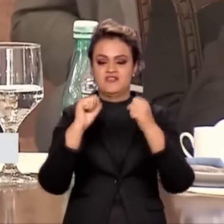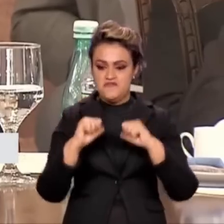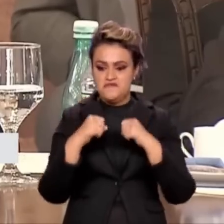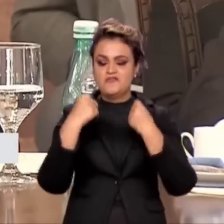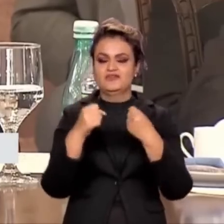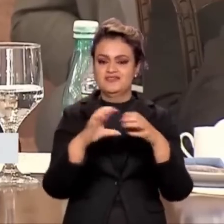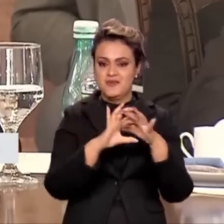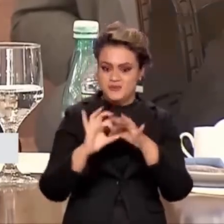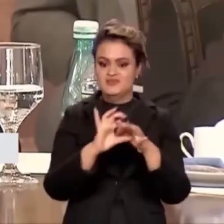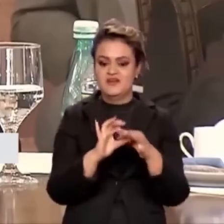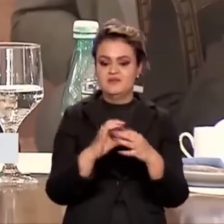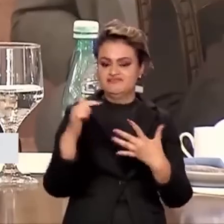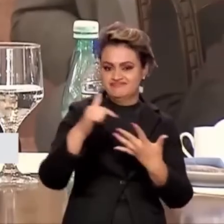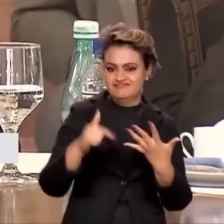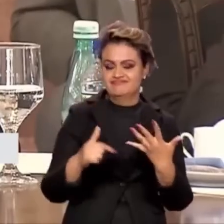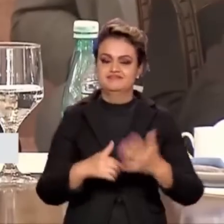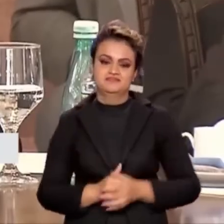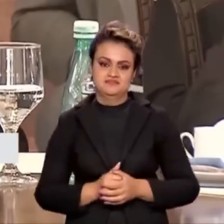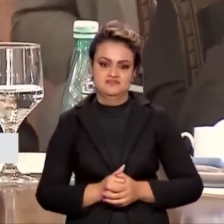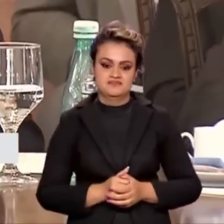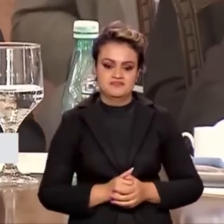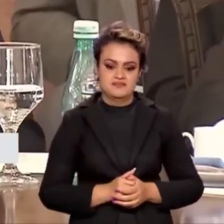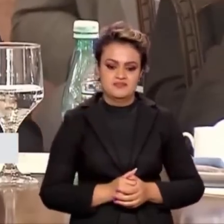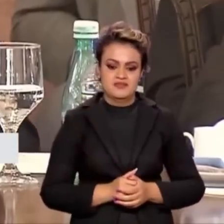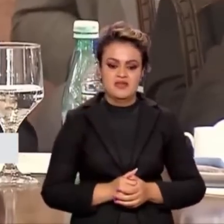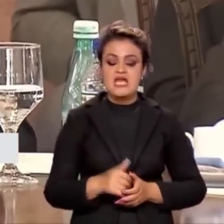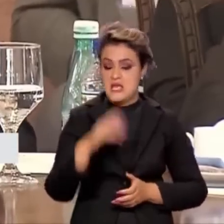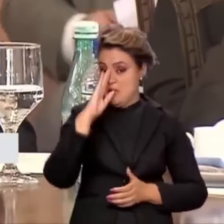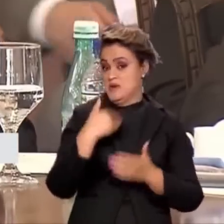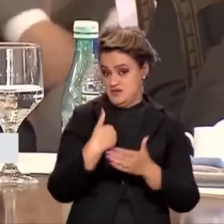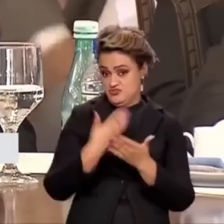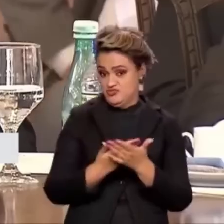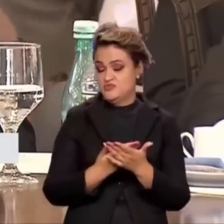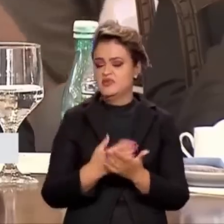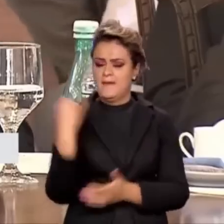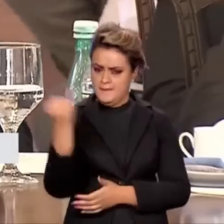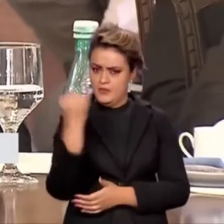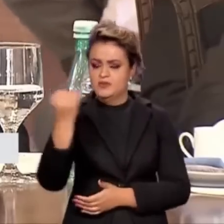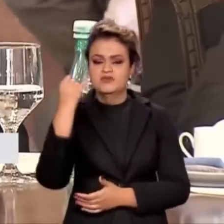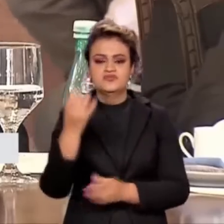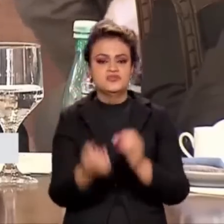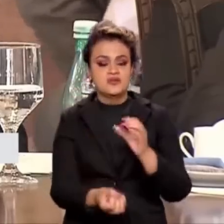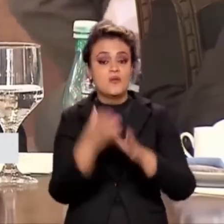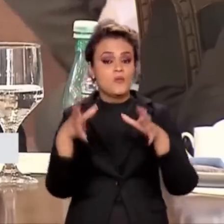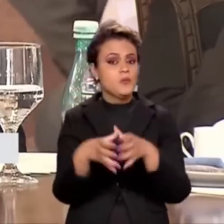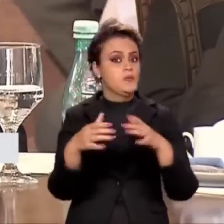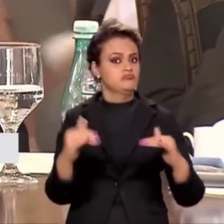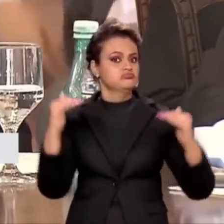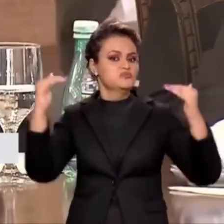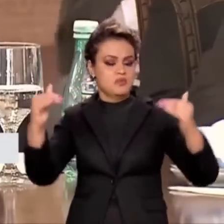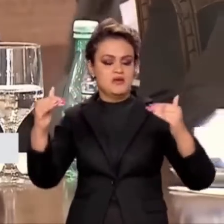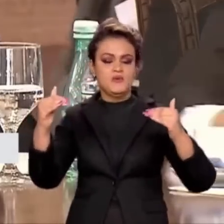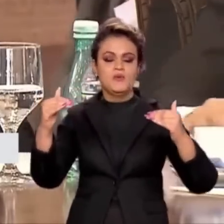em várias de suas dimensões. Julgo essencial a criação de um grupo de alto nível a